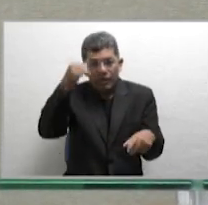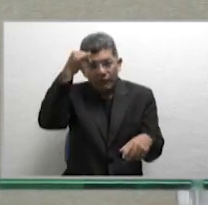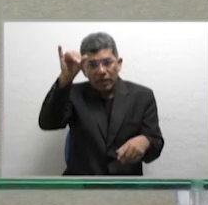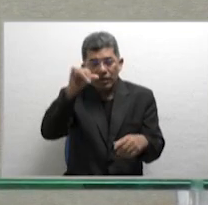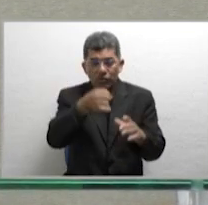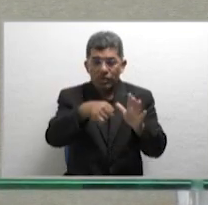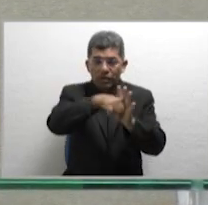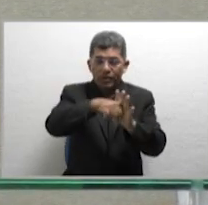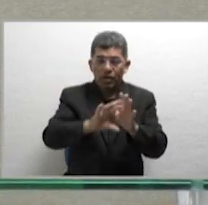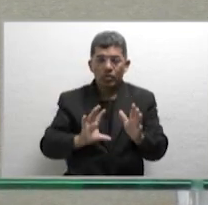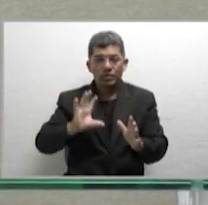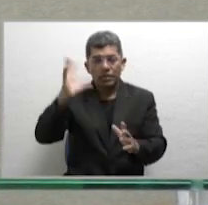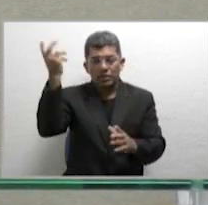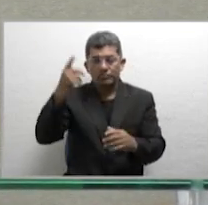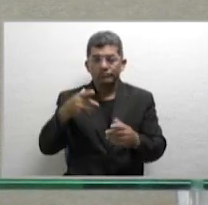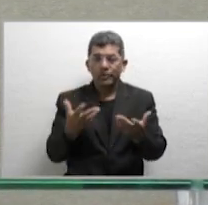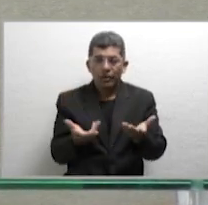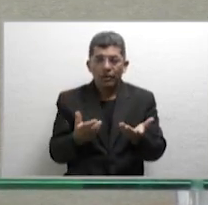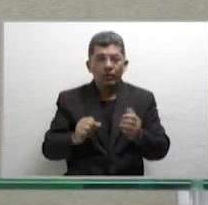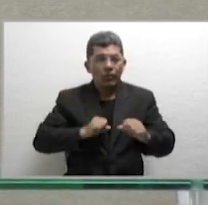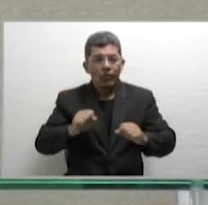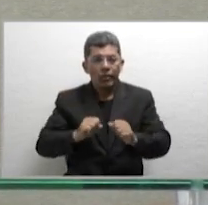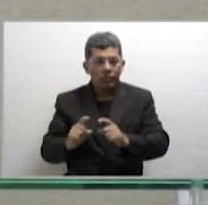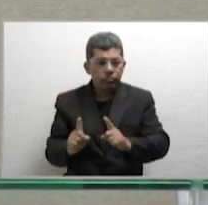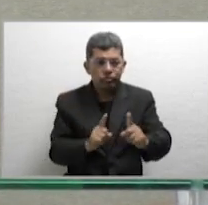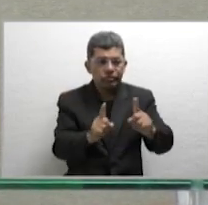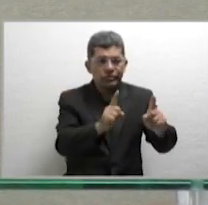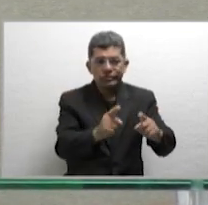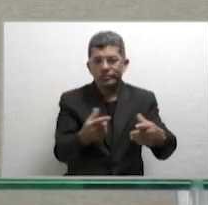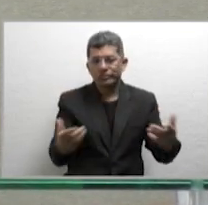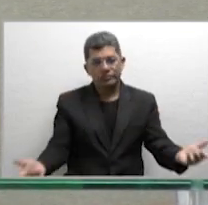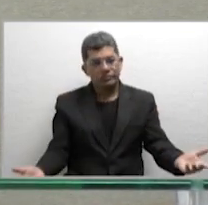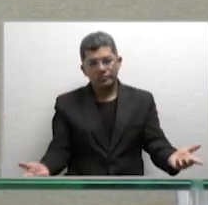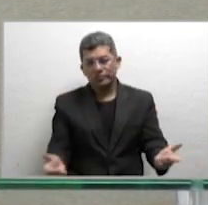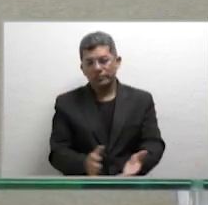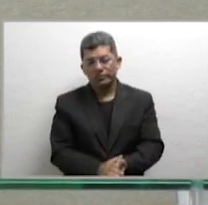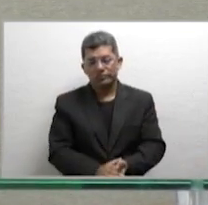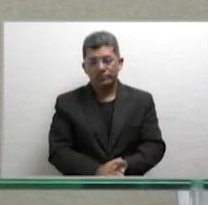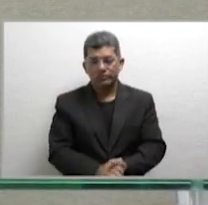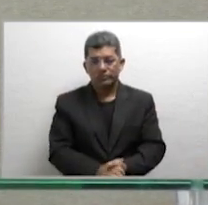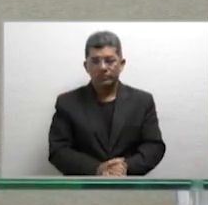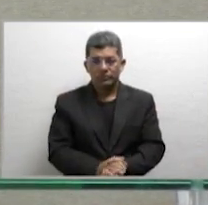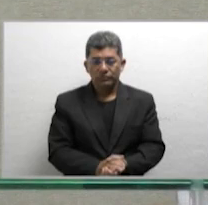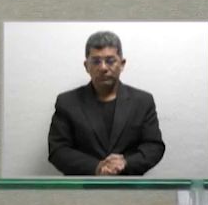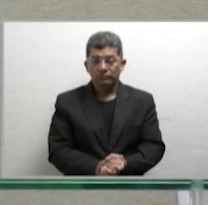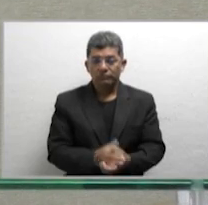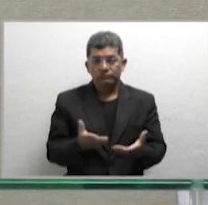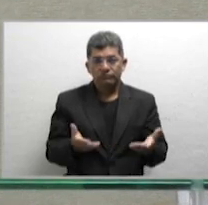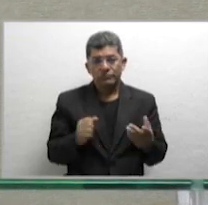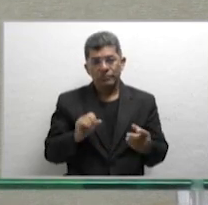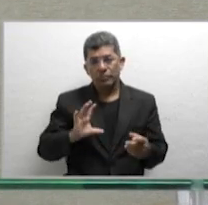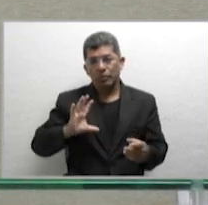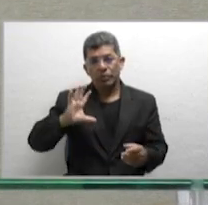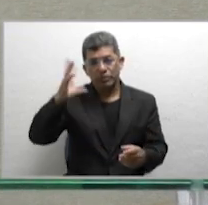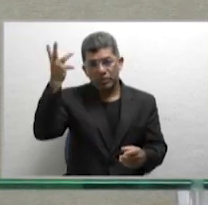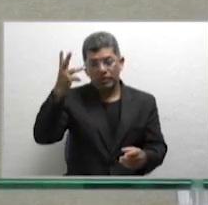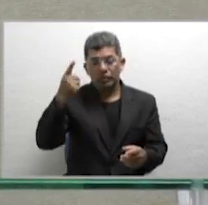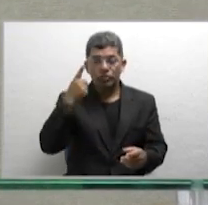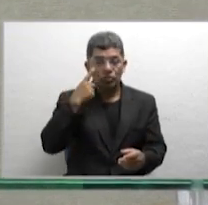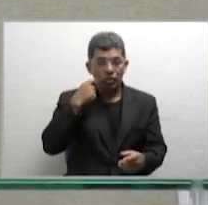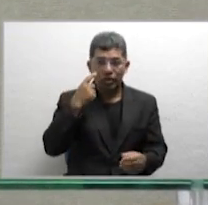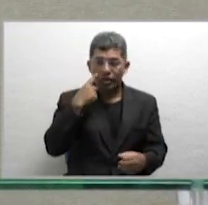crime aconteça, correr atrás do bandido significa ter que velar mortos, ter que